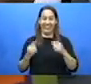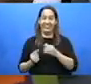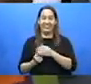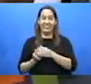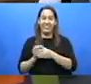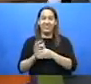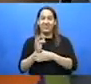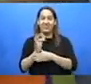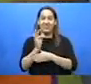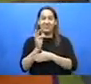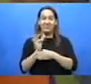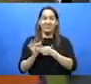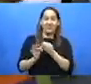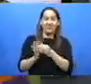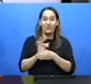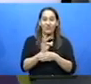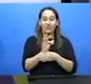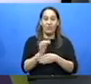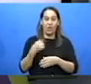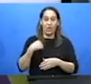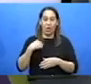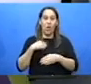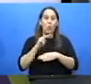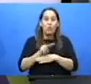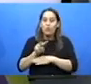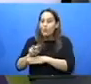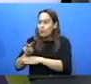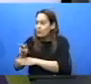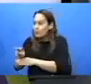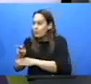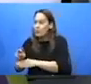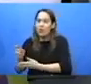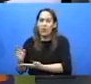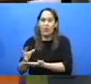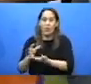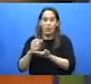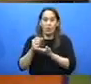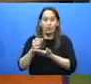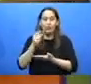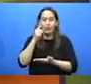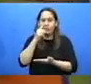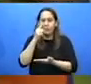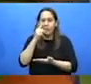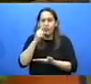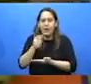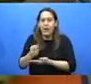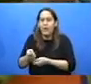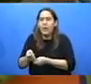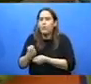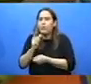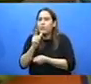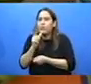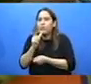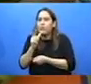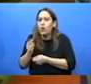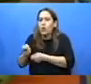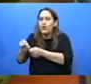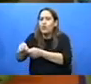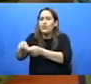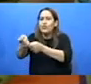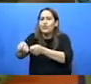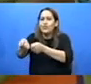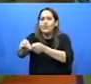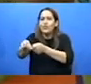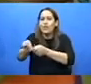cuidar muito bem da minha. Eu sempre ajudo minha mãe a regar o jardim. O que será que